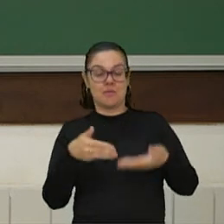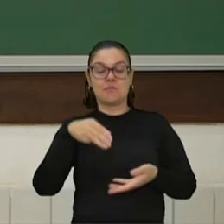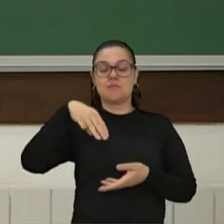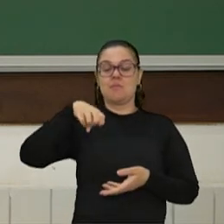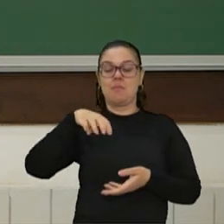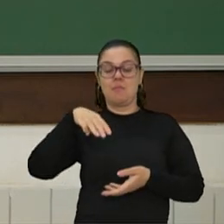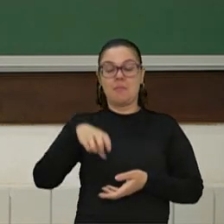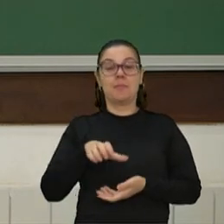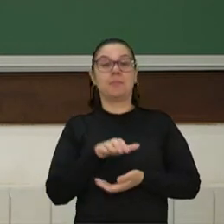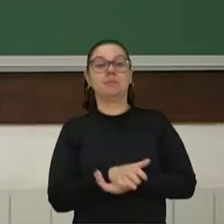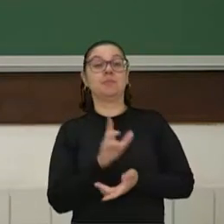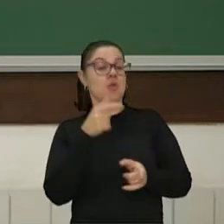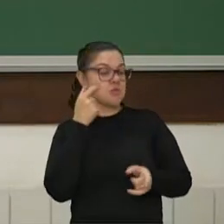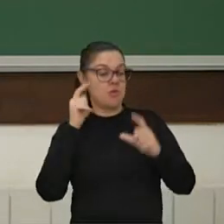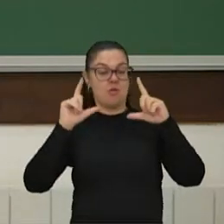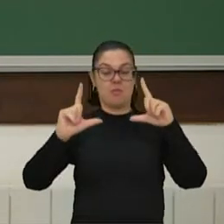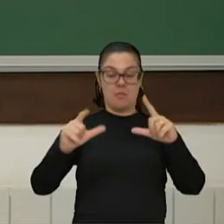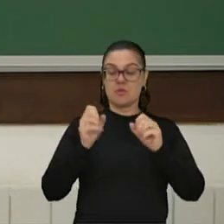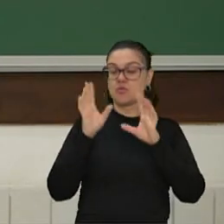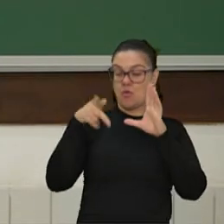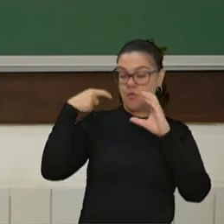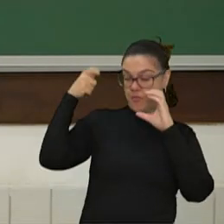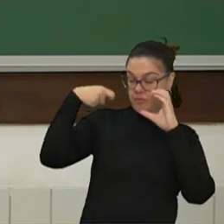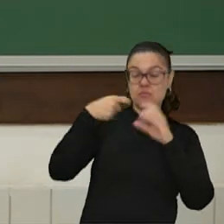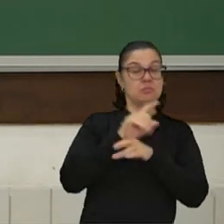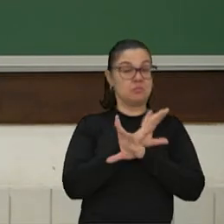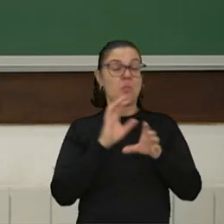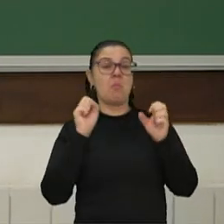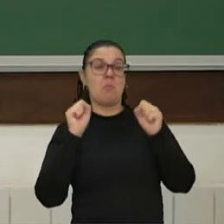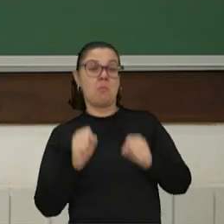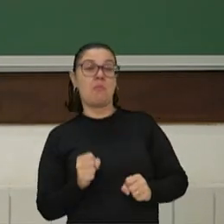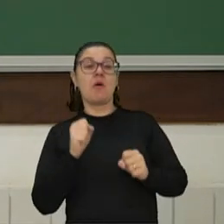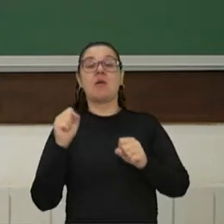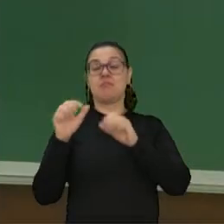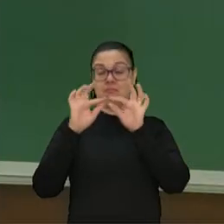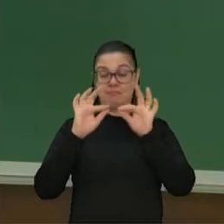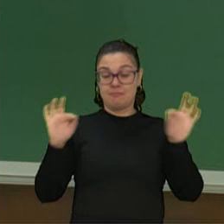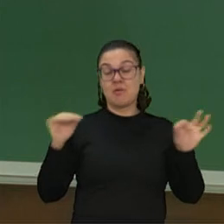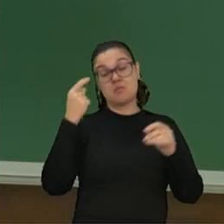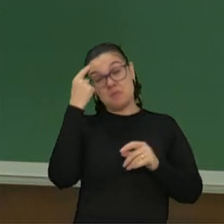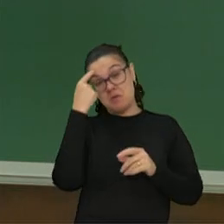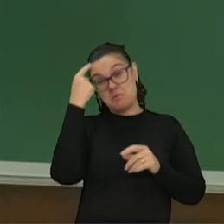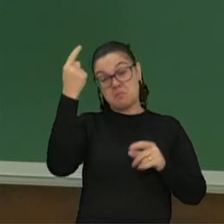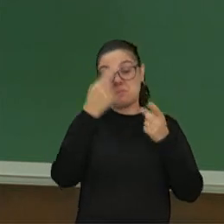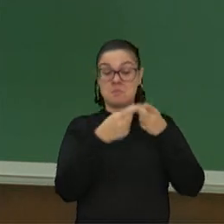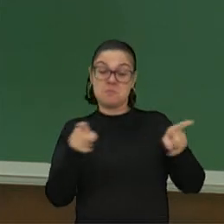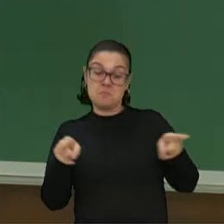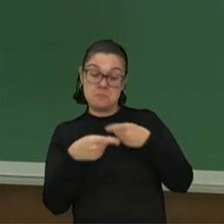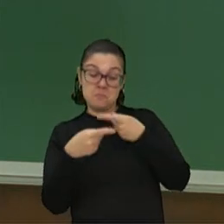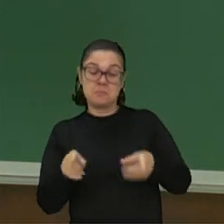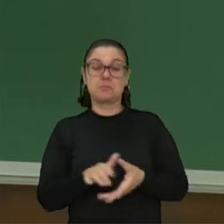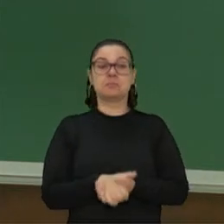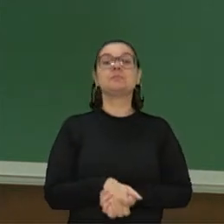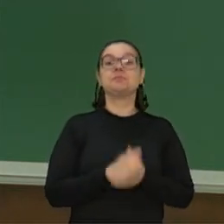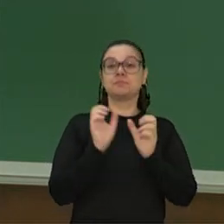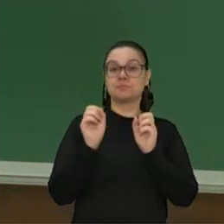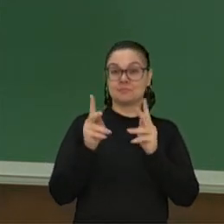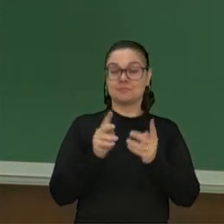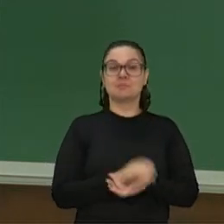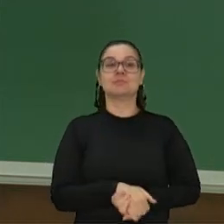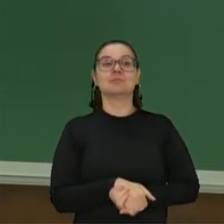meme. Não é só a imagem, não é só vídeo, né? A gente viu ali que pode ser uma frase, uma ideia, uma música,